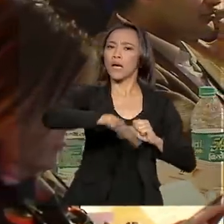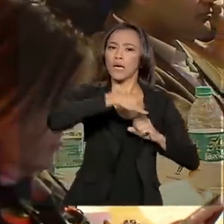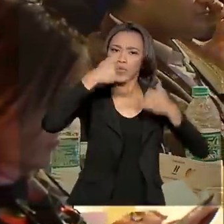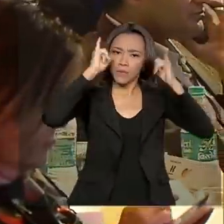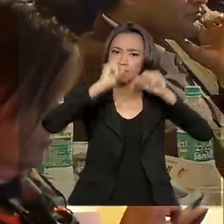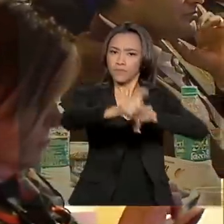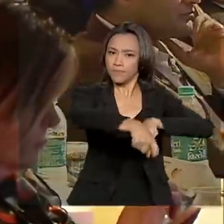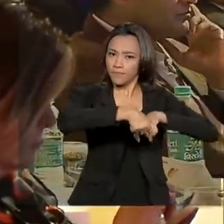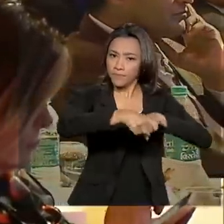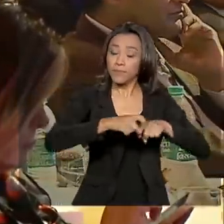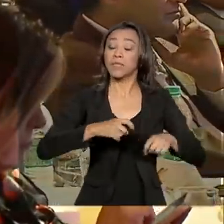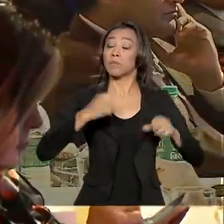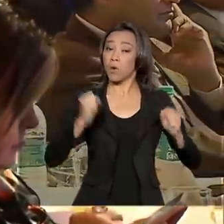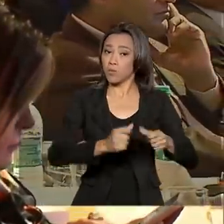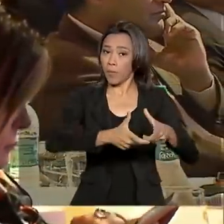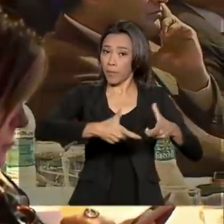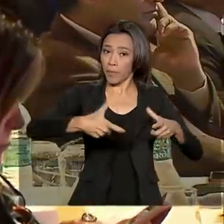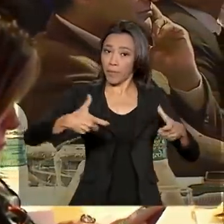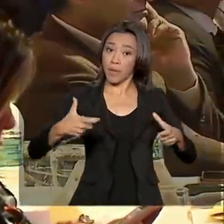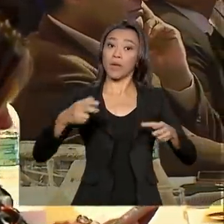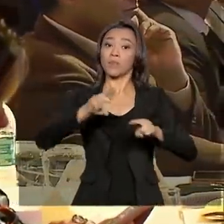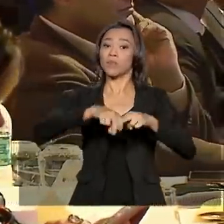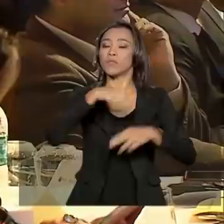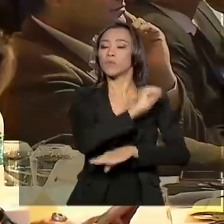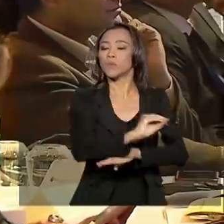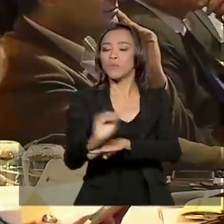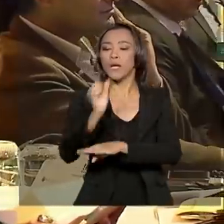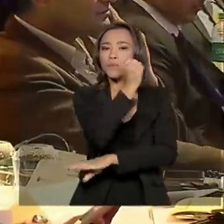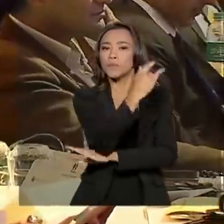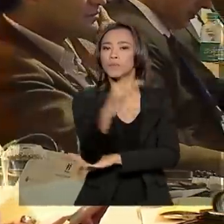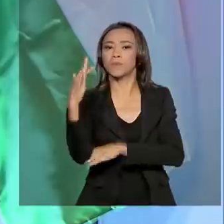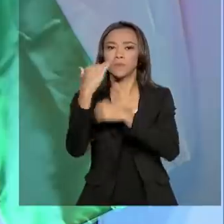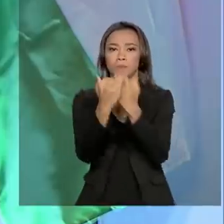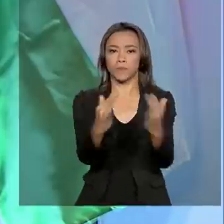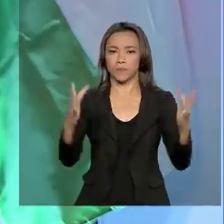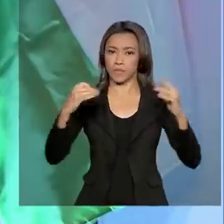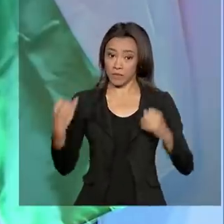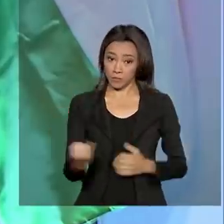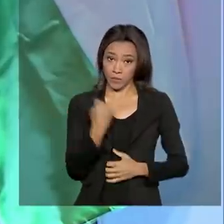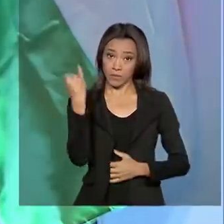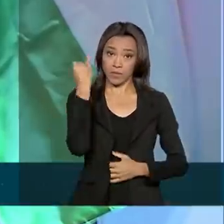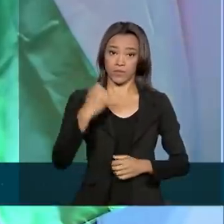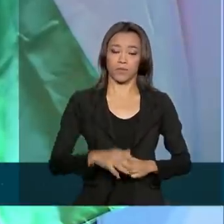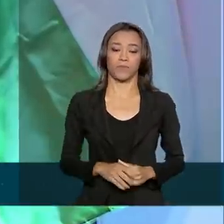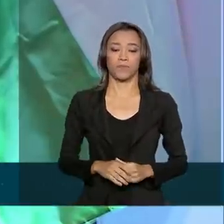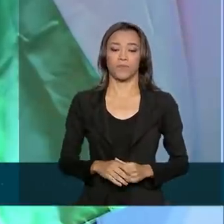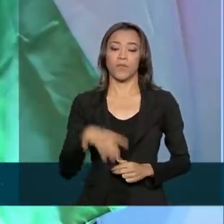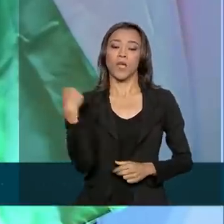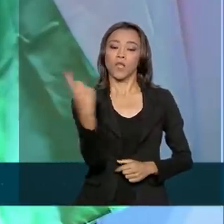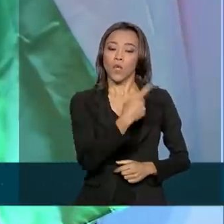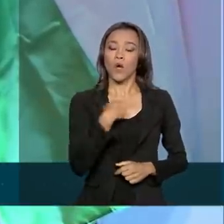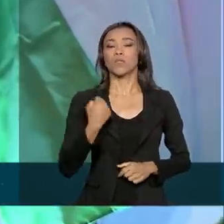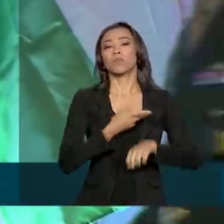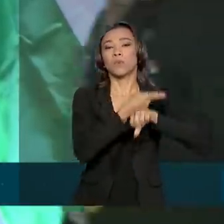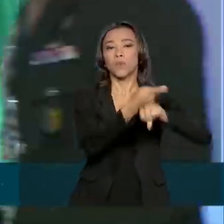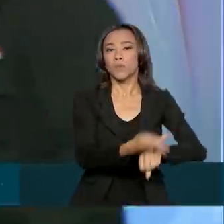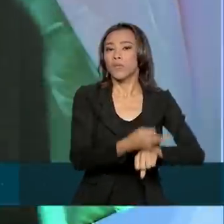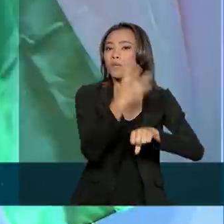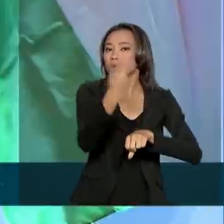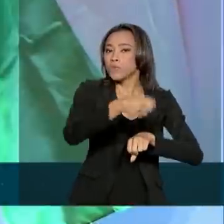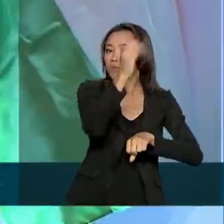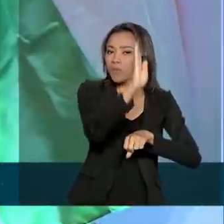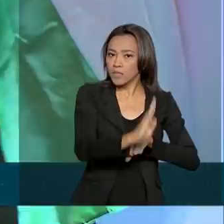mais. E para isso, a preservação do meio ambiente é fundamental. É o que buscamos fazer no Brasil.